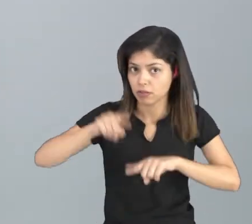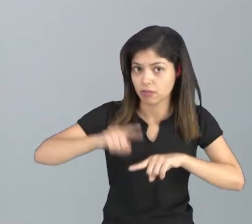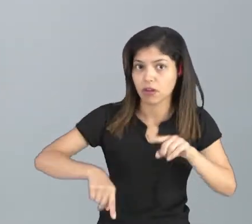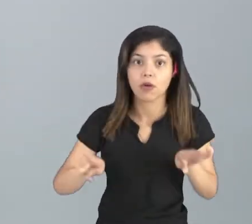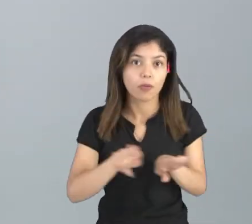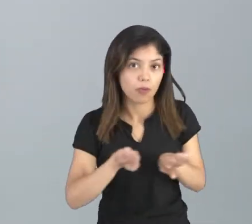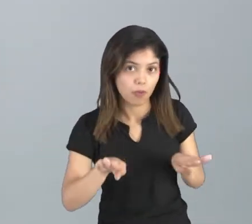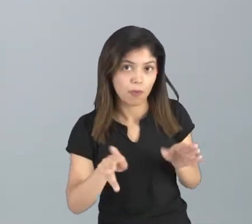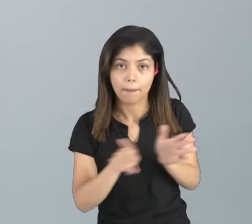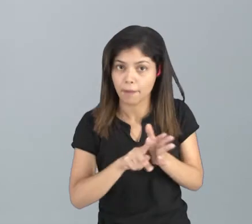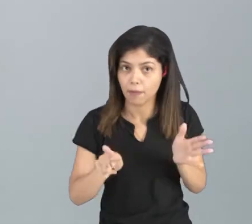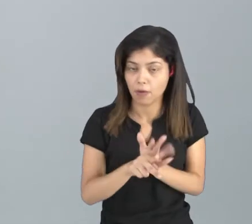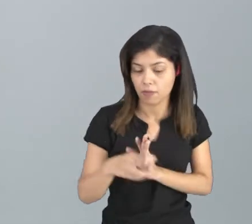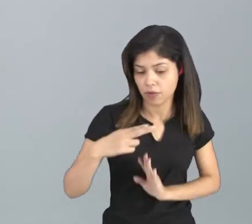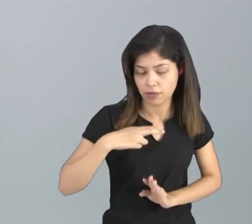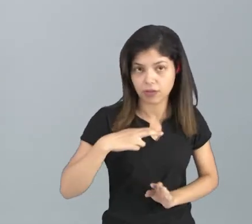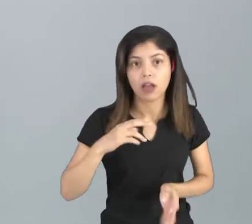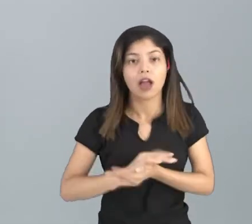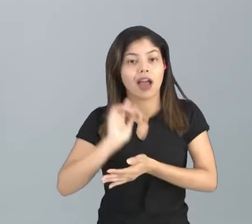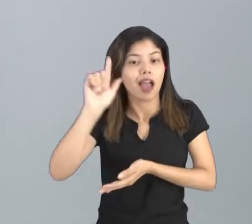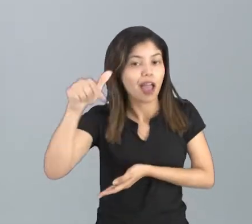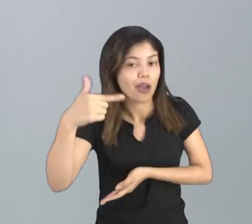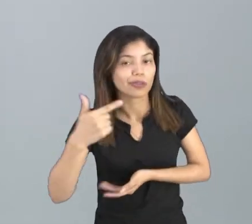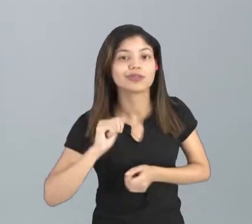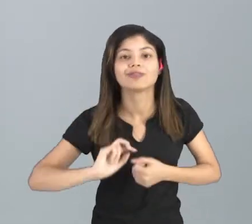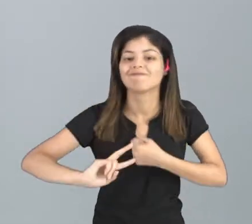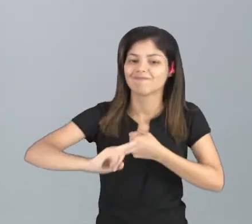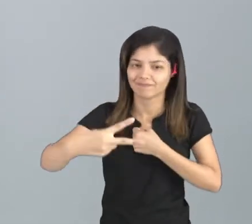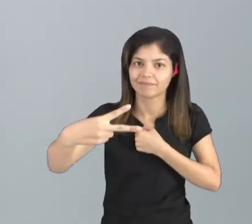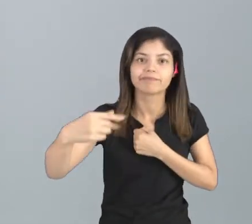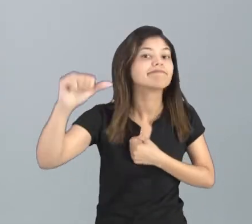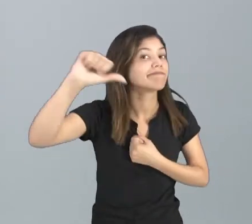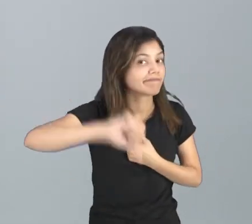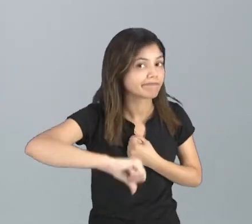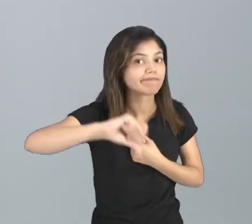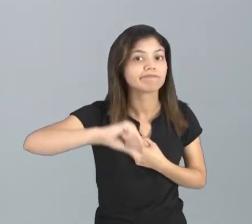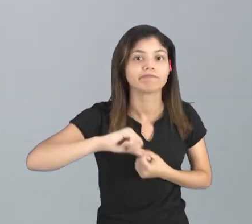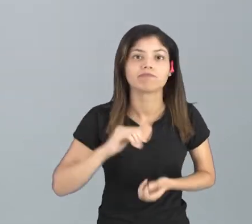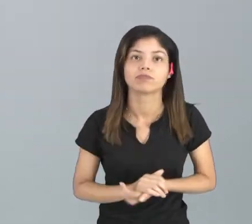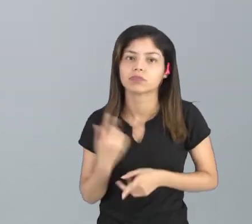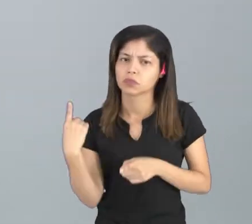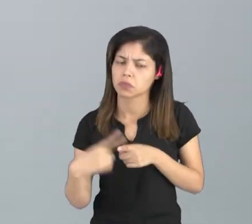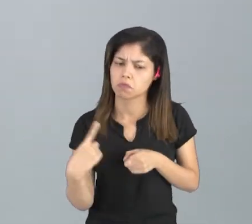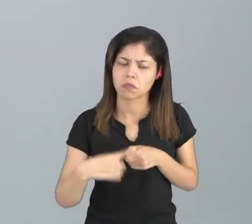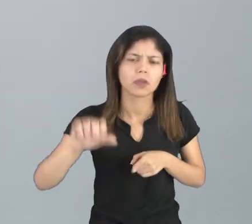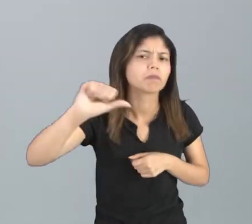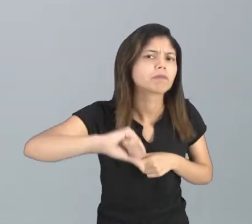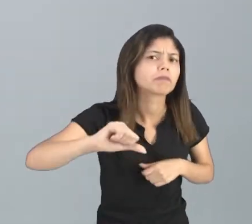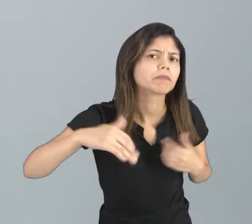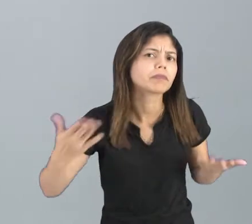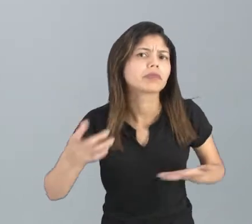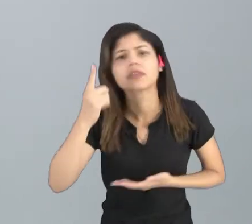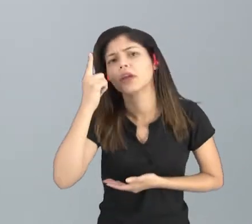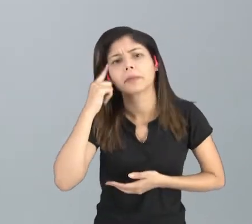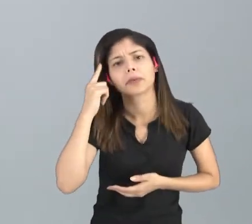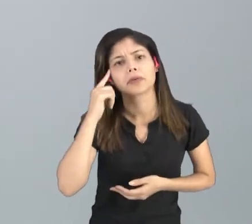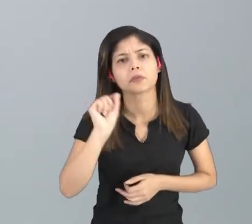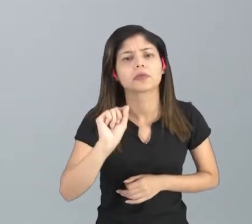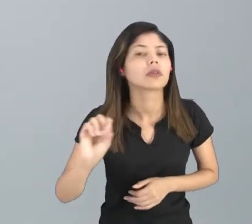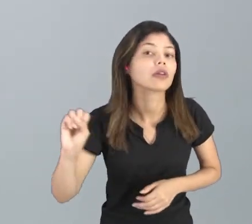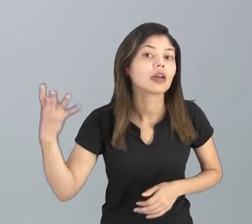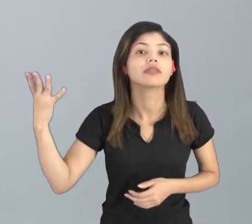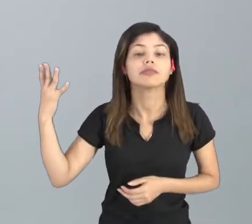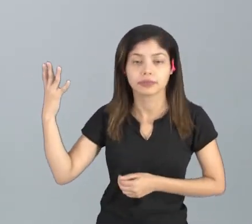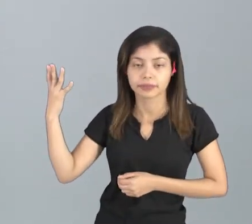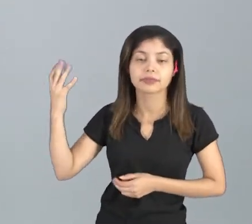material particulado nas águas é outra consequência negativa. Agora, por que é negativa? Pensemos no caso